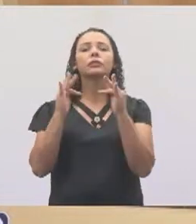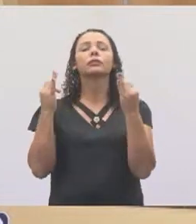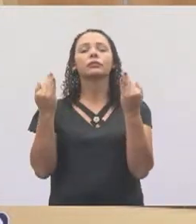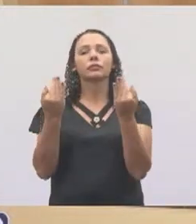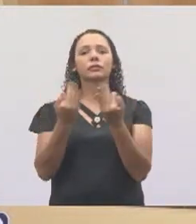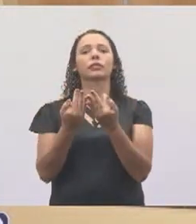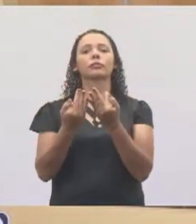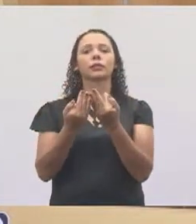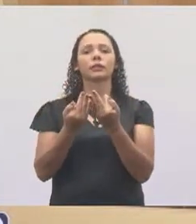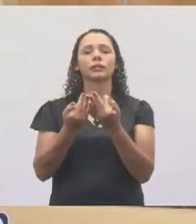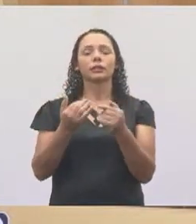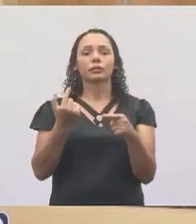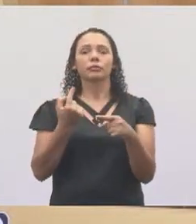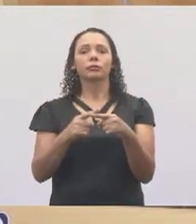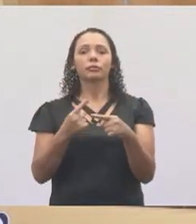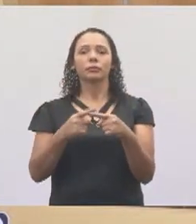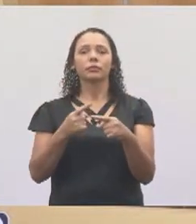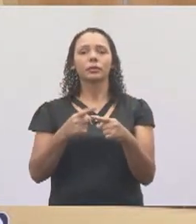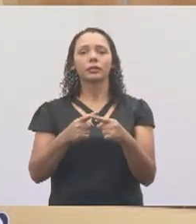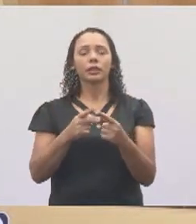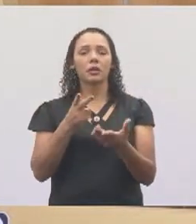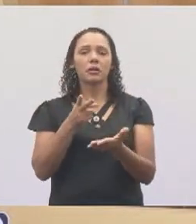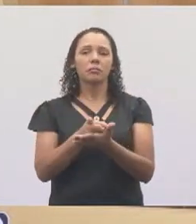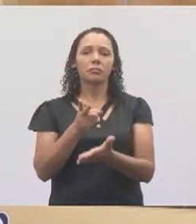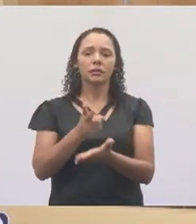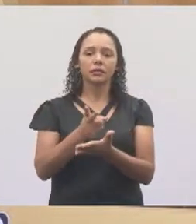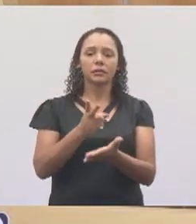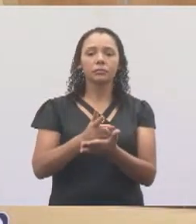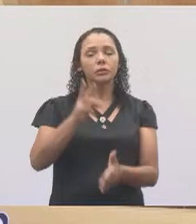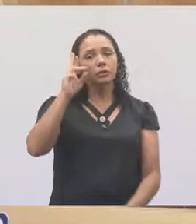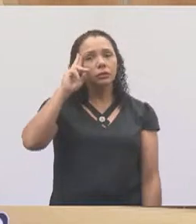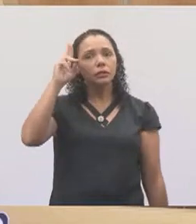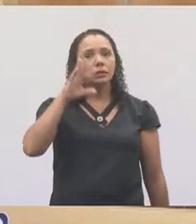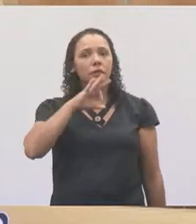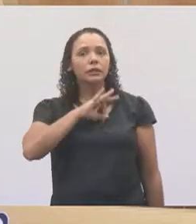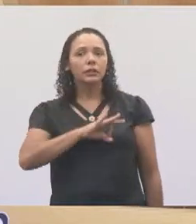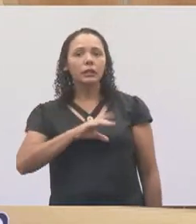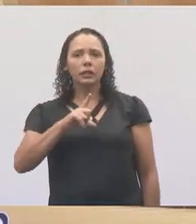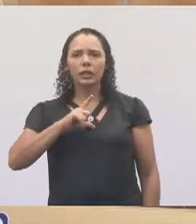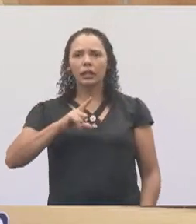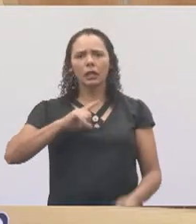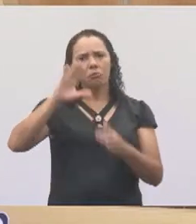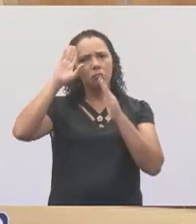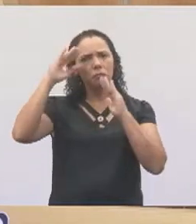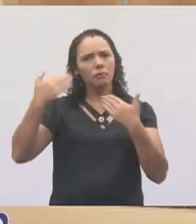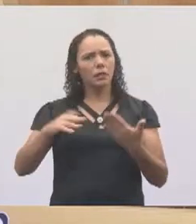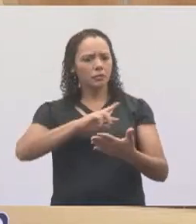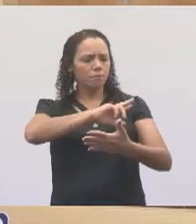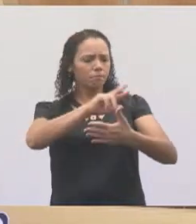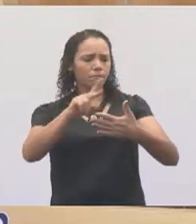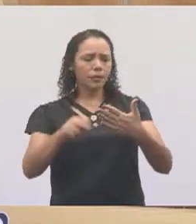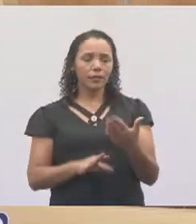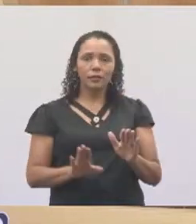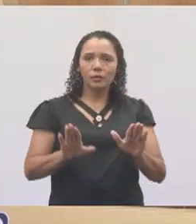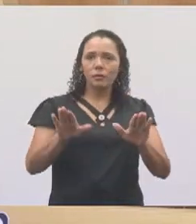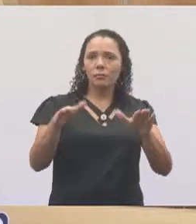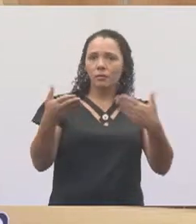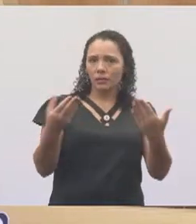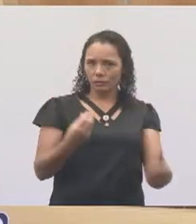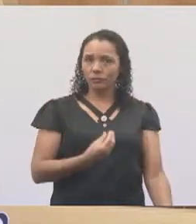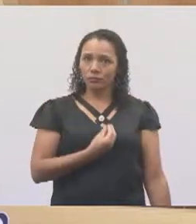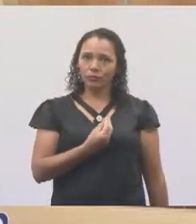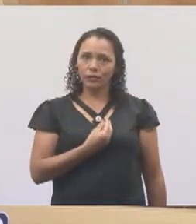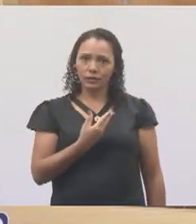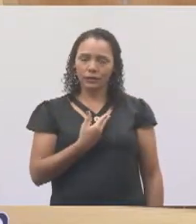familiares, porque embora ele tenha recebido homenagens em vida, hoje também se